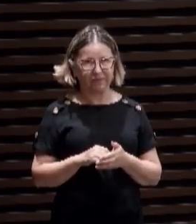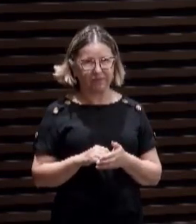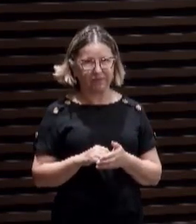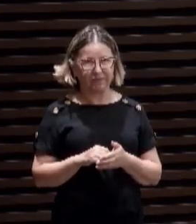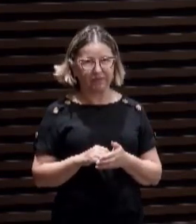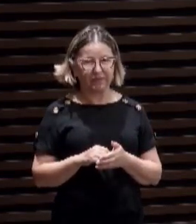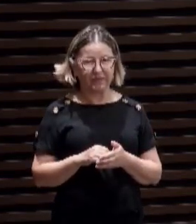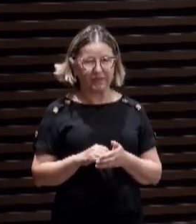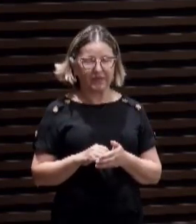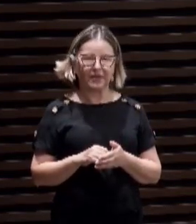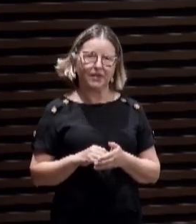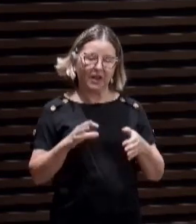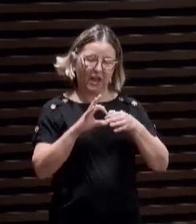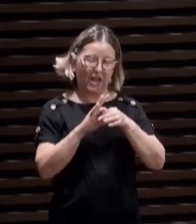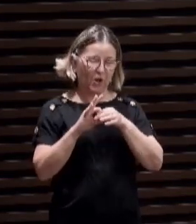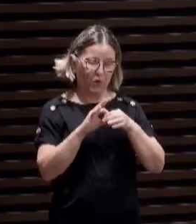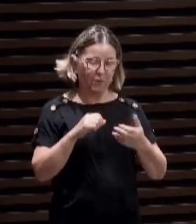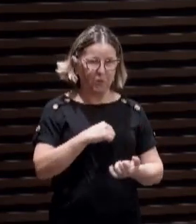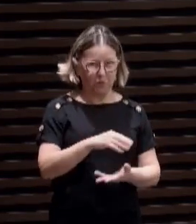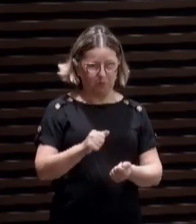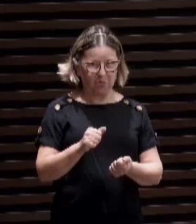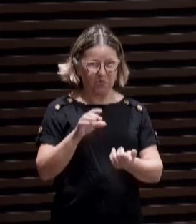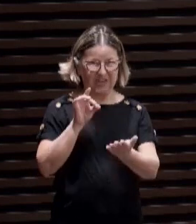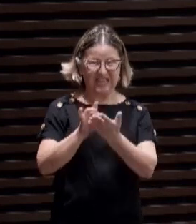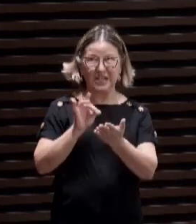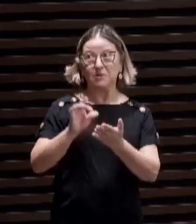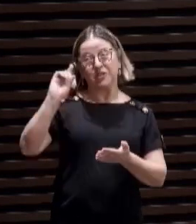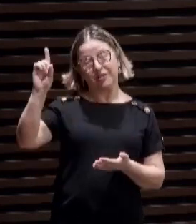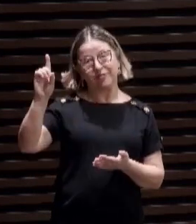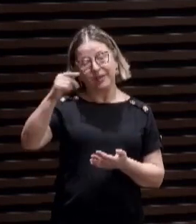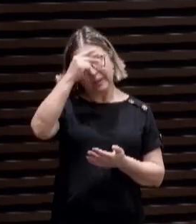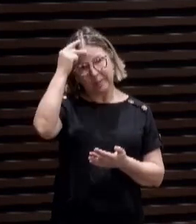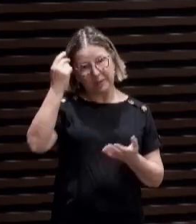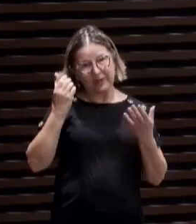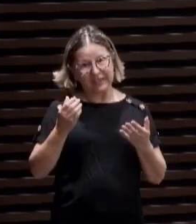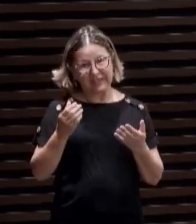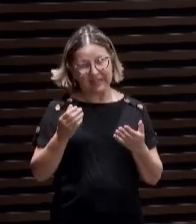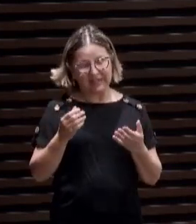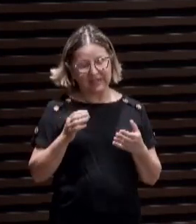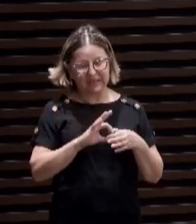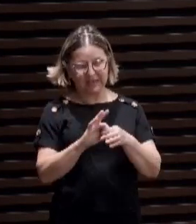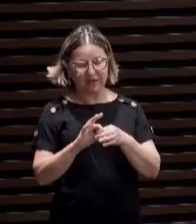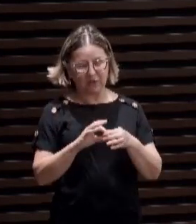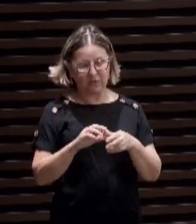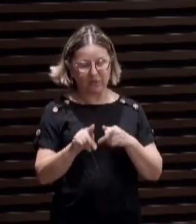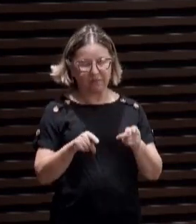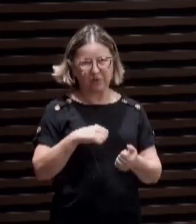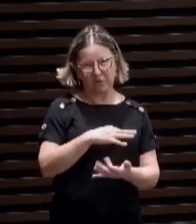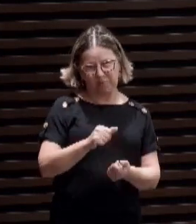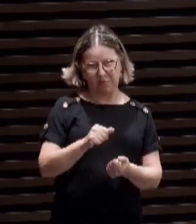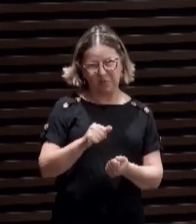Deus? Aquele, pois, que quiser ser amigo do mundo, constitui-se inimigo de Deus.